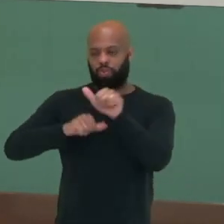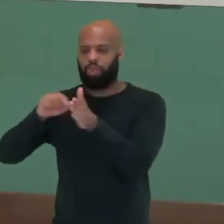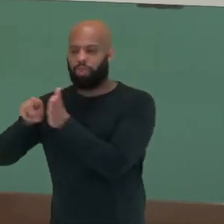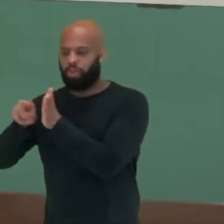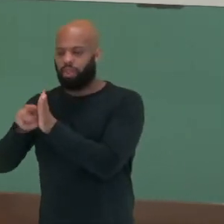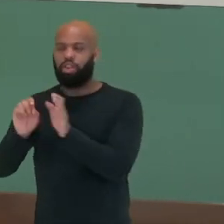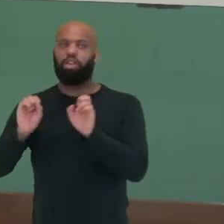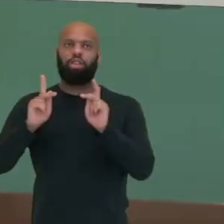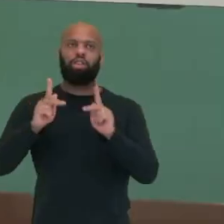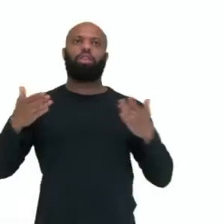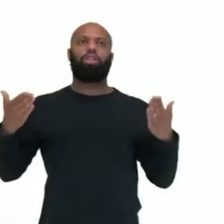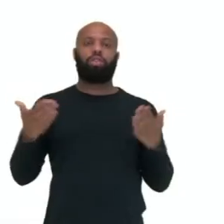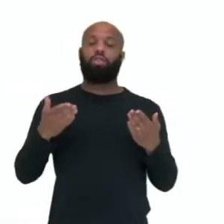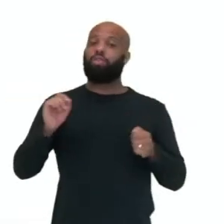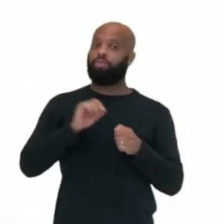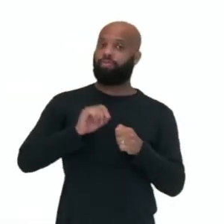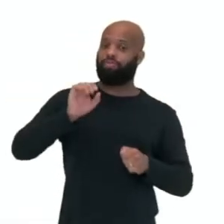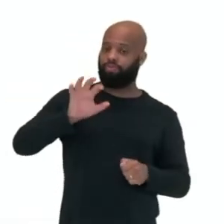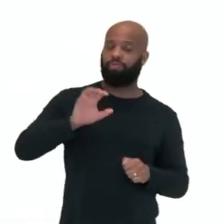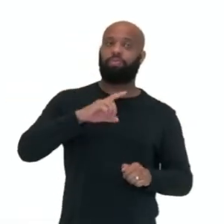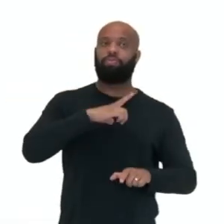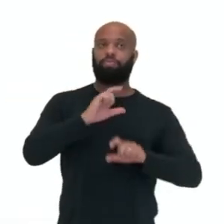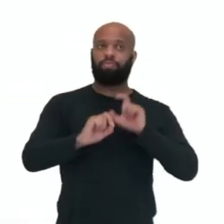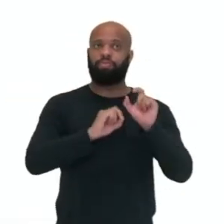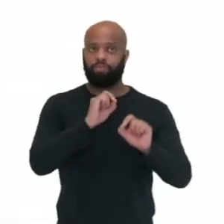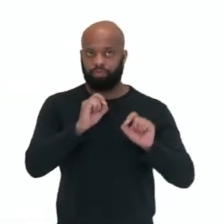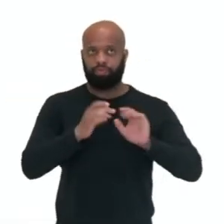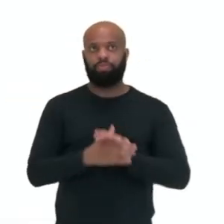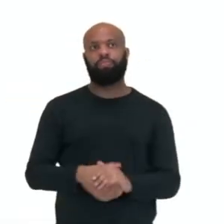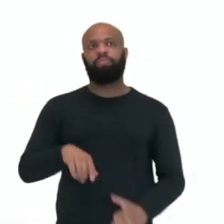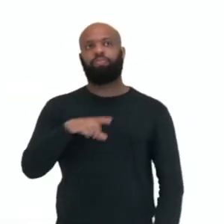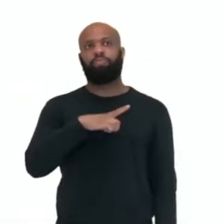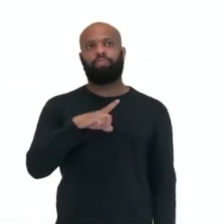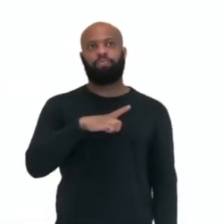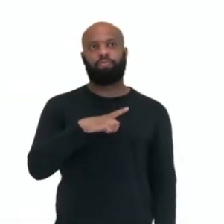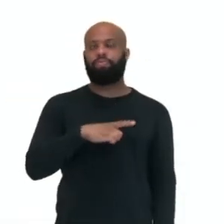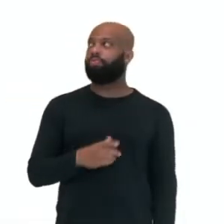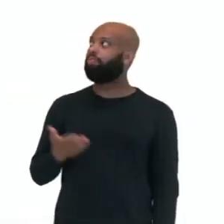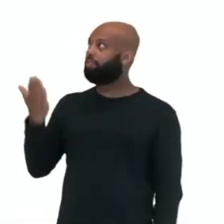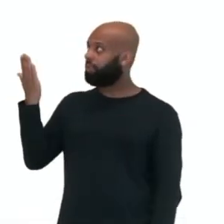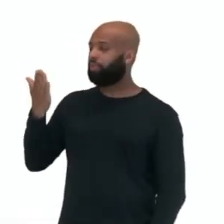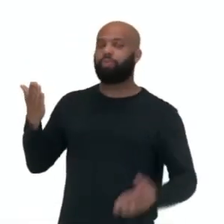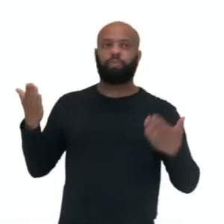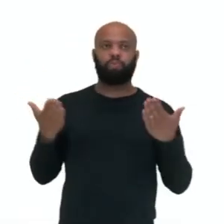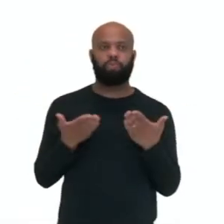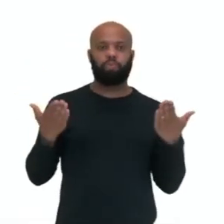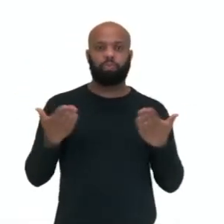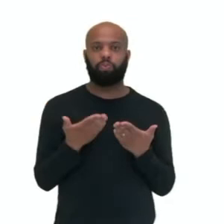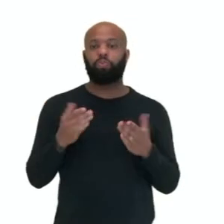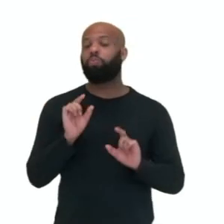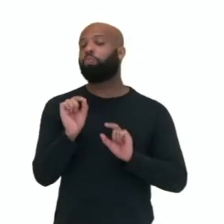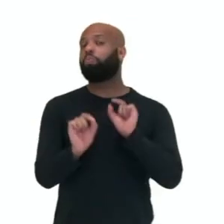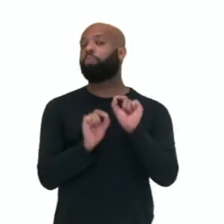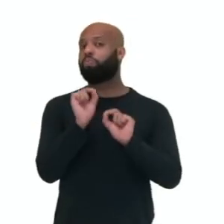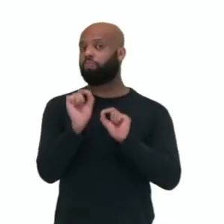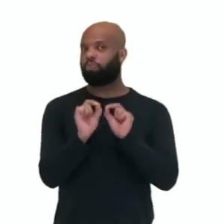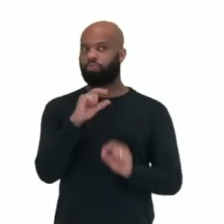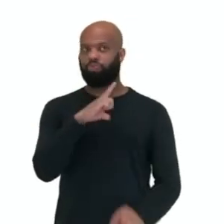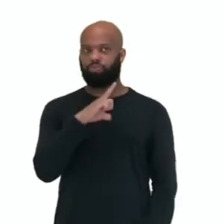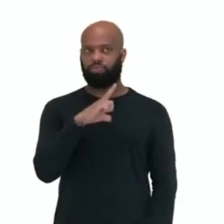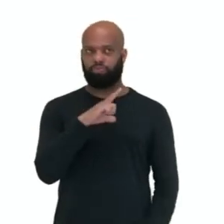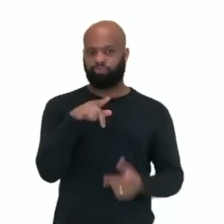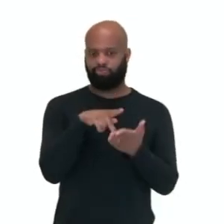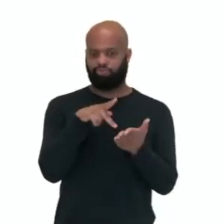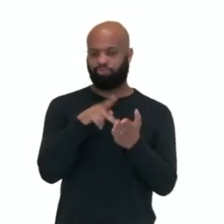oposto. Então, feito isso, isolei aqui nosso valor aqui, né? Que nós vamos ter aqui, ó. Na